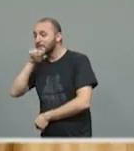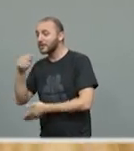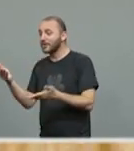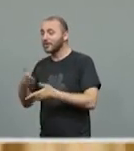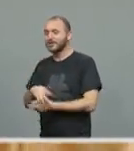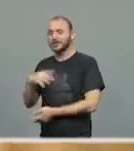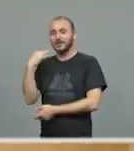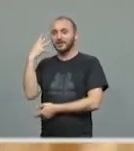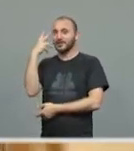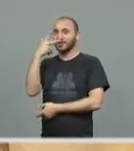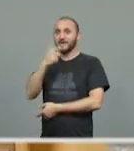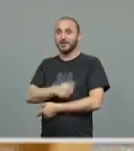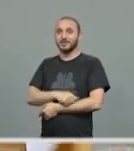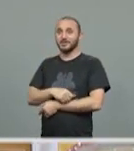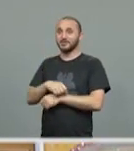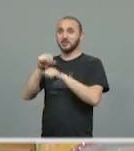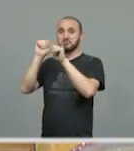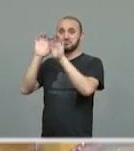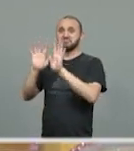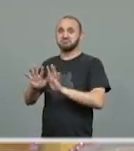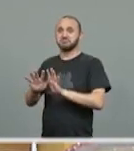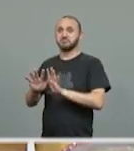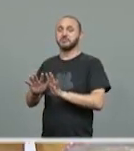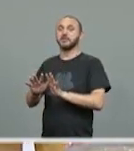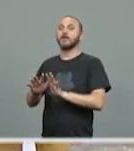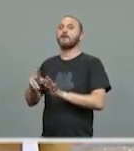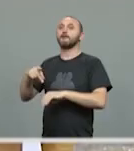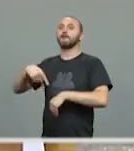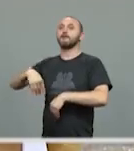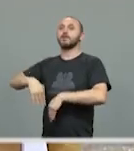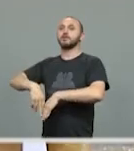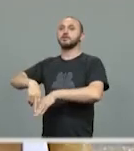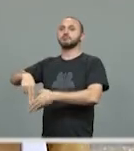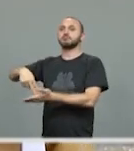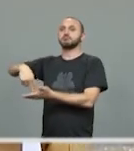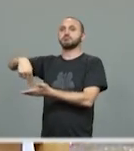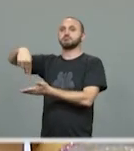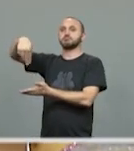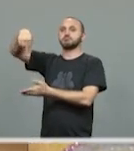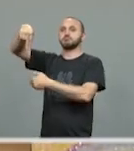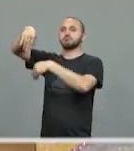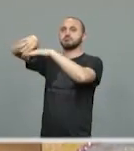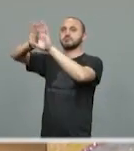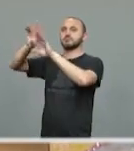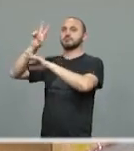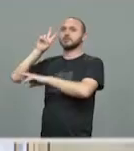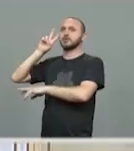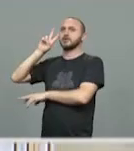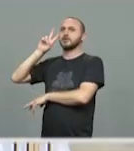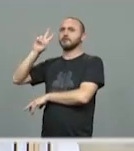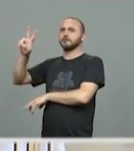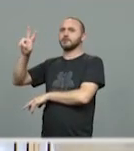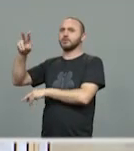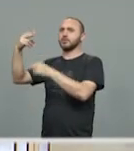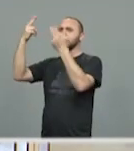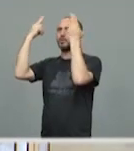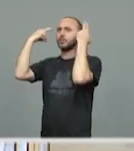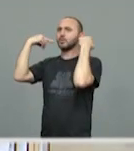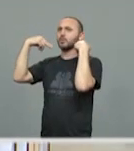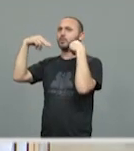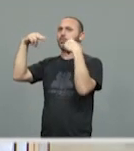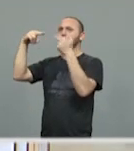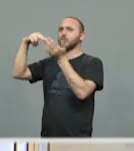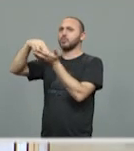bem-aventurado, disse que foi arrebatado aos céus, e lá ele viu o Cordeiro